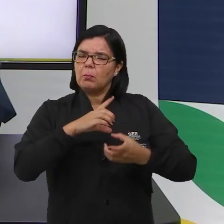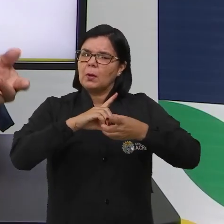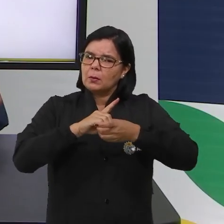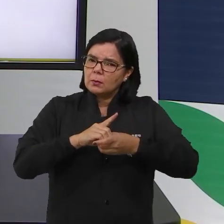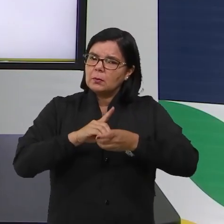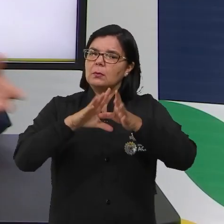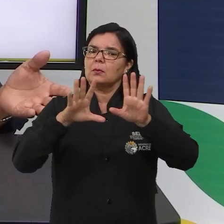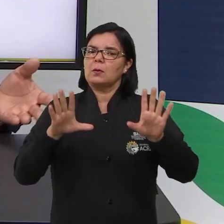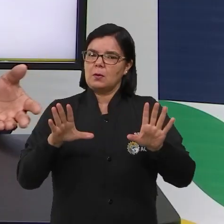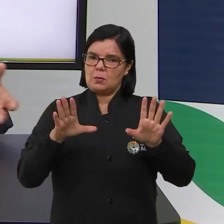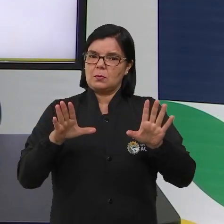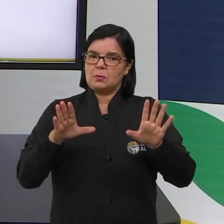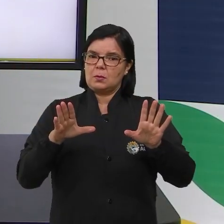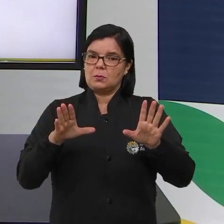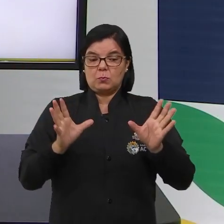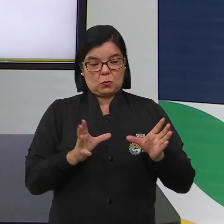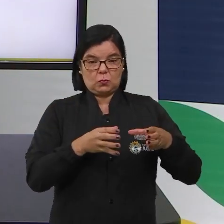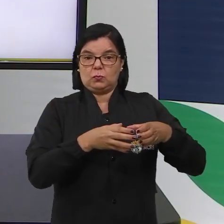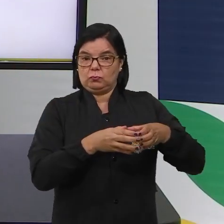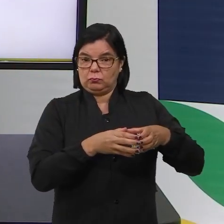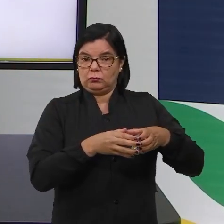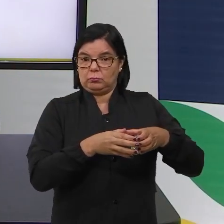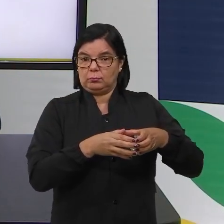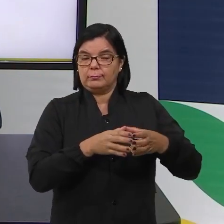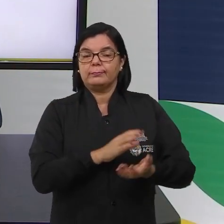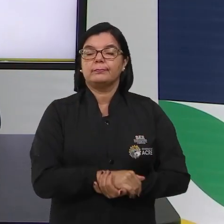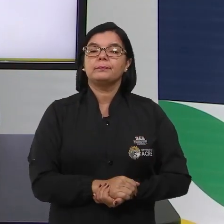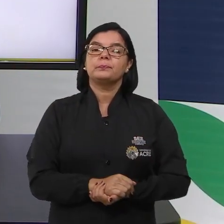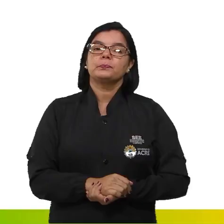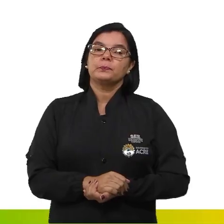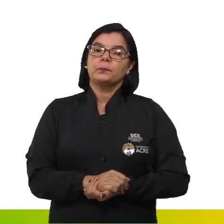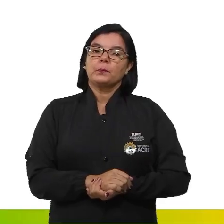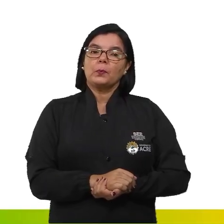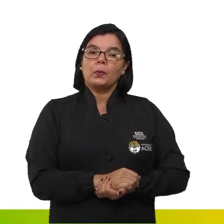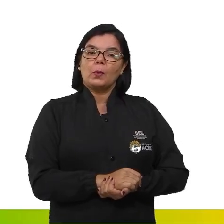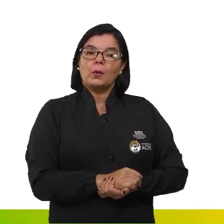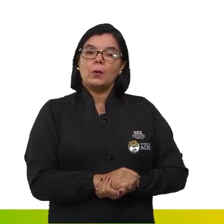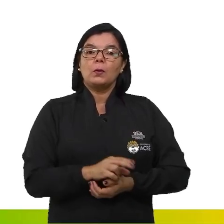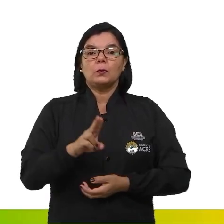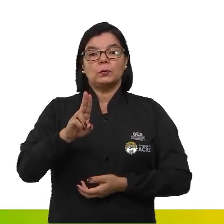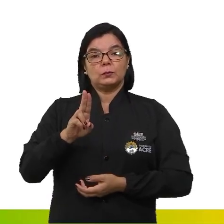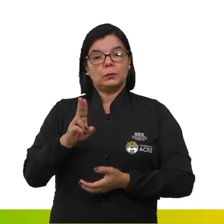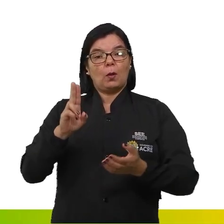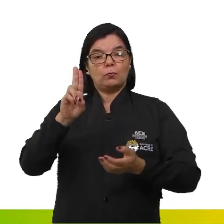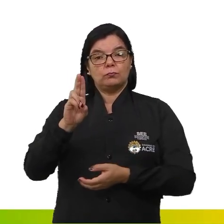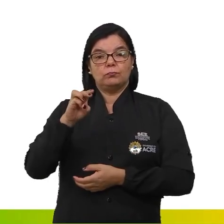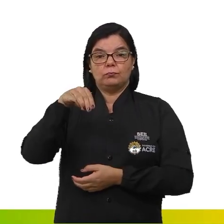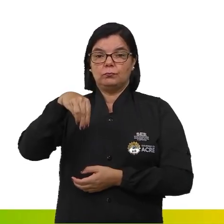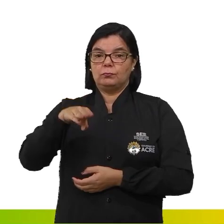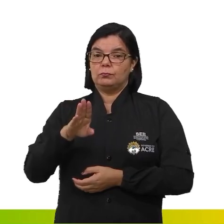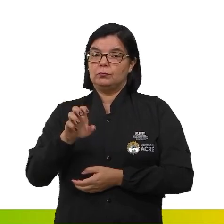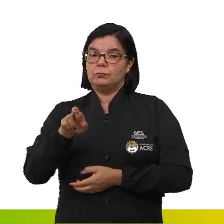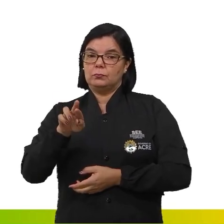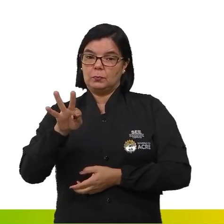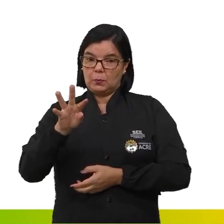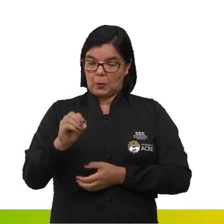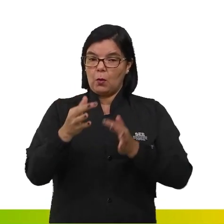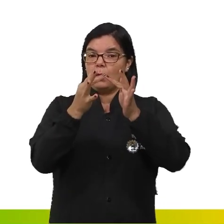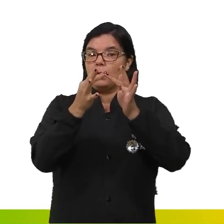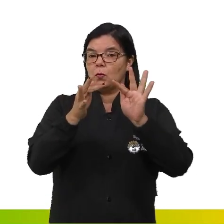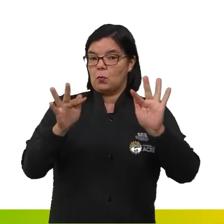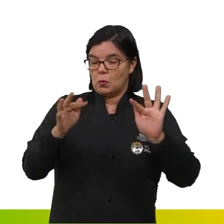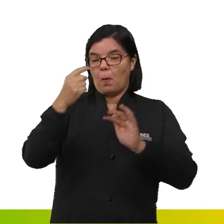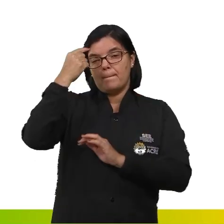democracia e para a coletividade? Bom, então aqui eu tenho